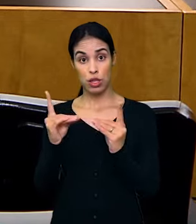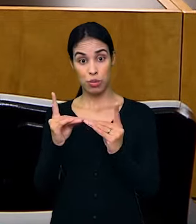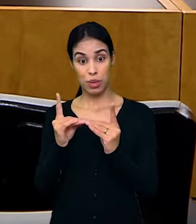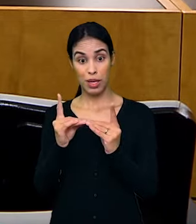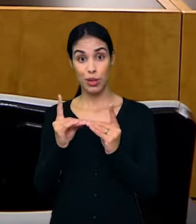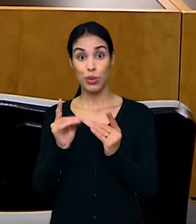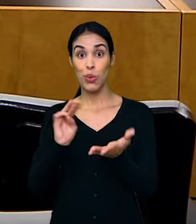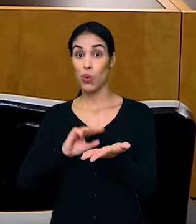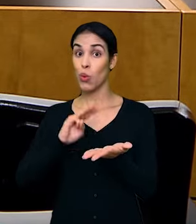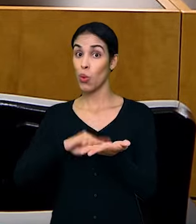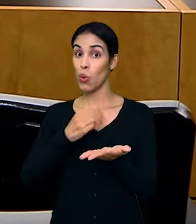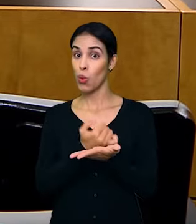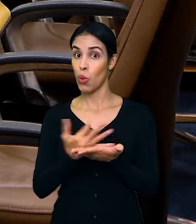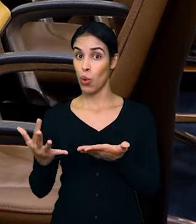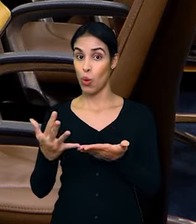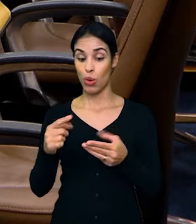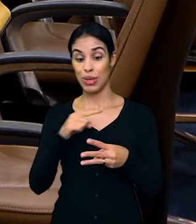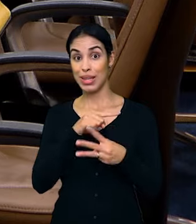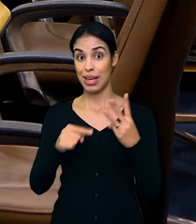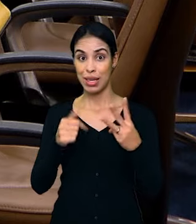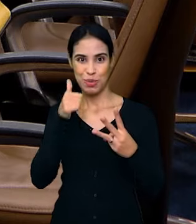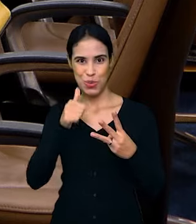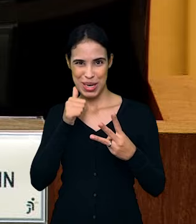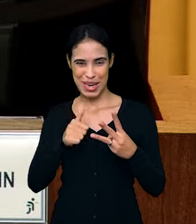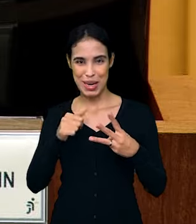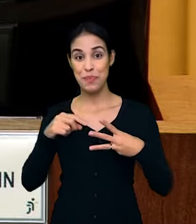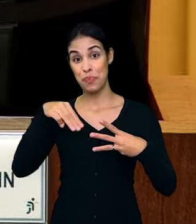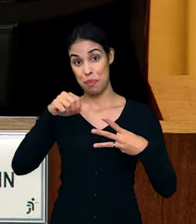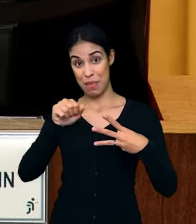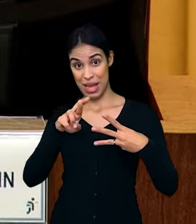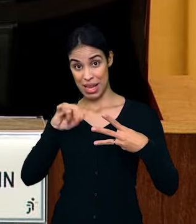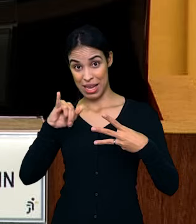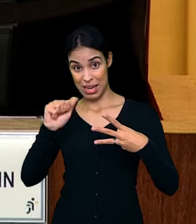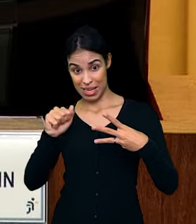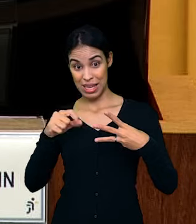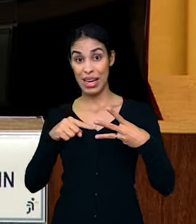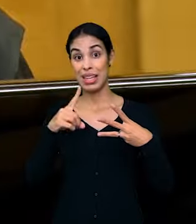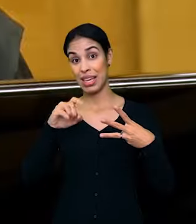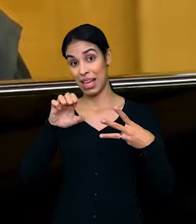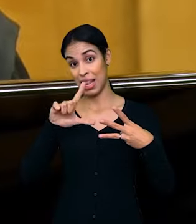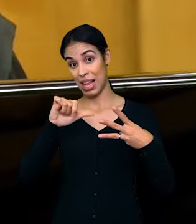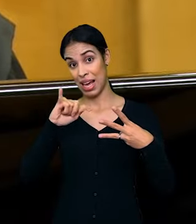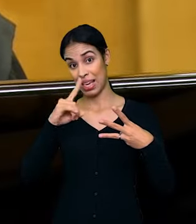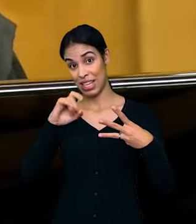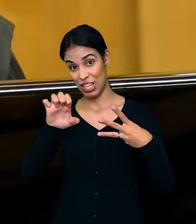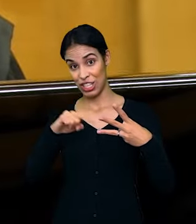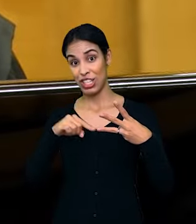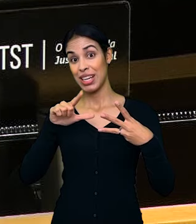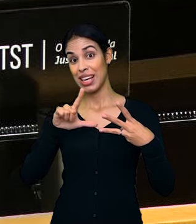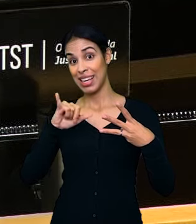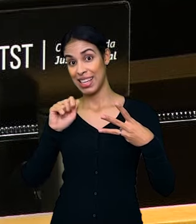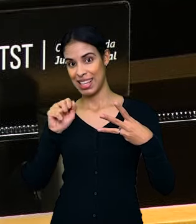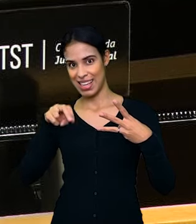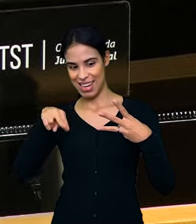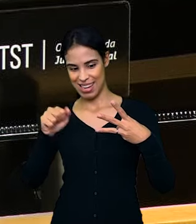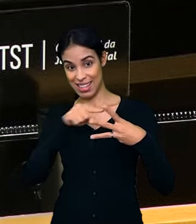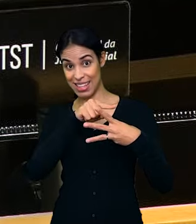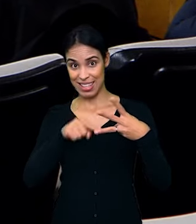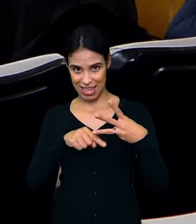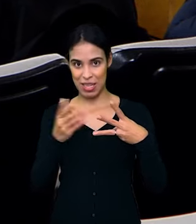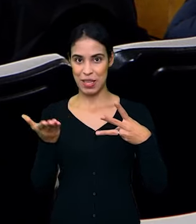com a nova composição, que conta com 3 mulheres. As ministras Maria Helena Malman, Delaide Miranda Arantes e Liana